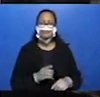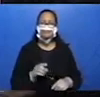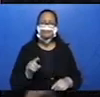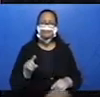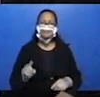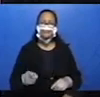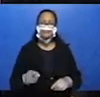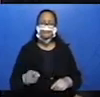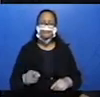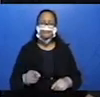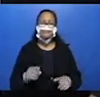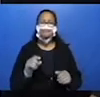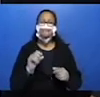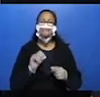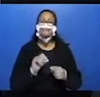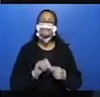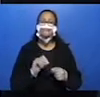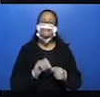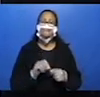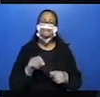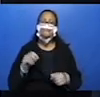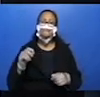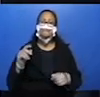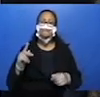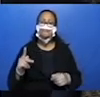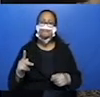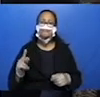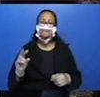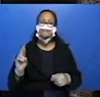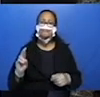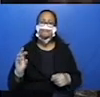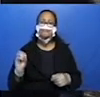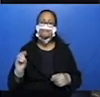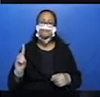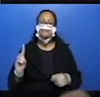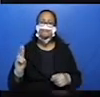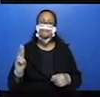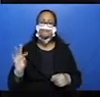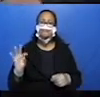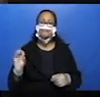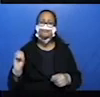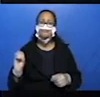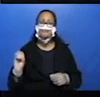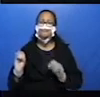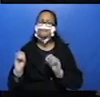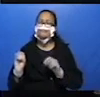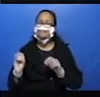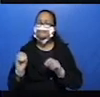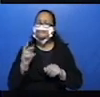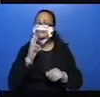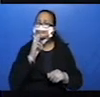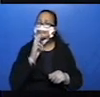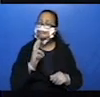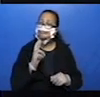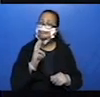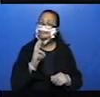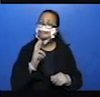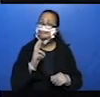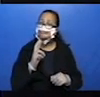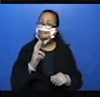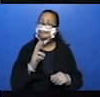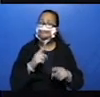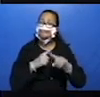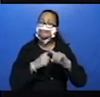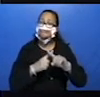produto. O que é o produto? É o resultado de uma multiplicação. Na segunda linha de